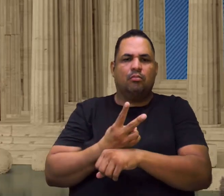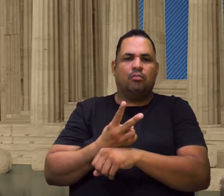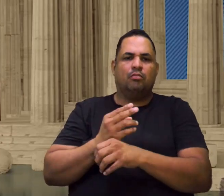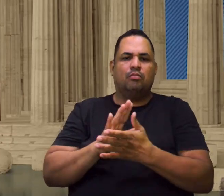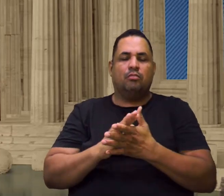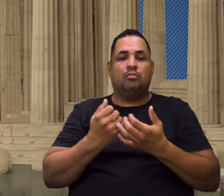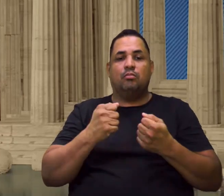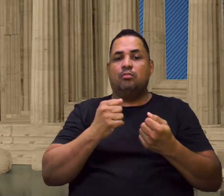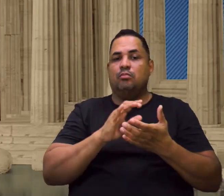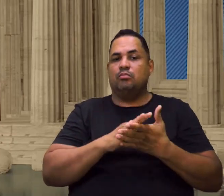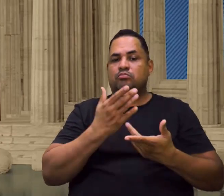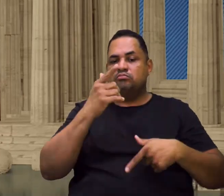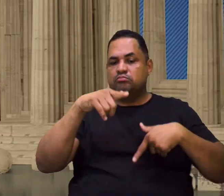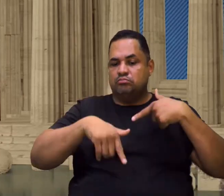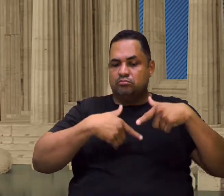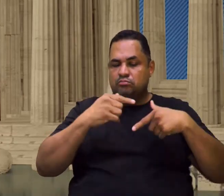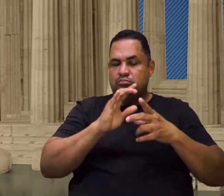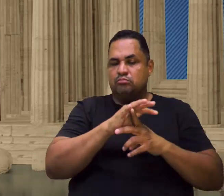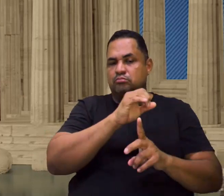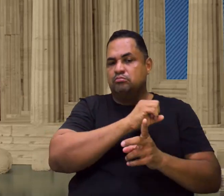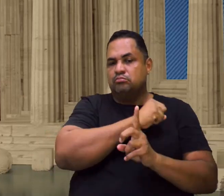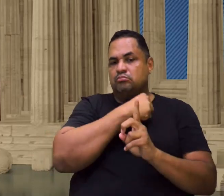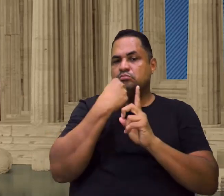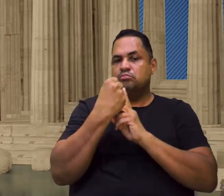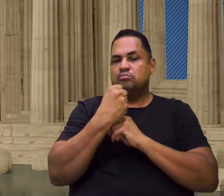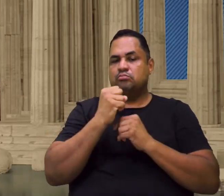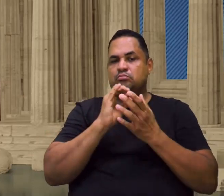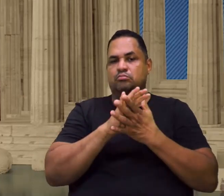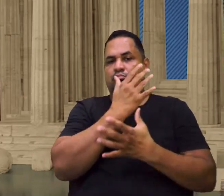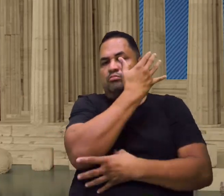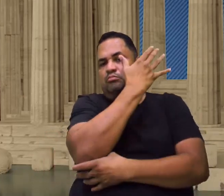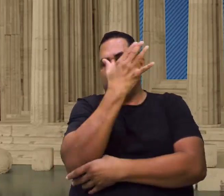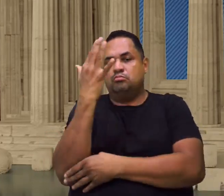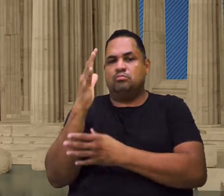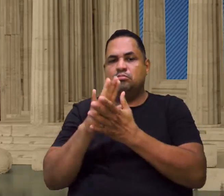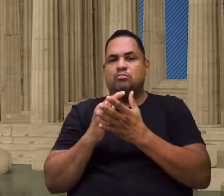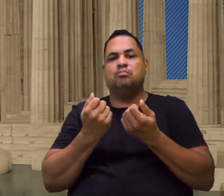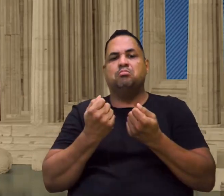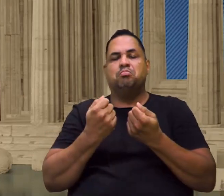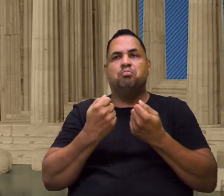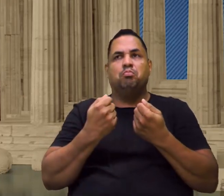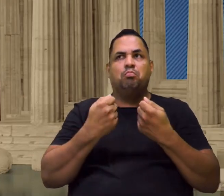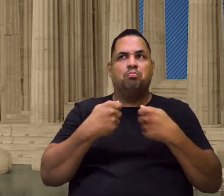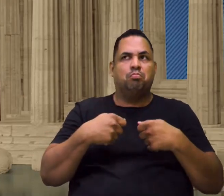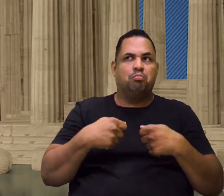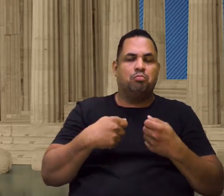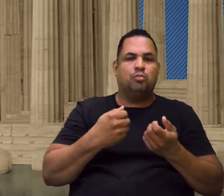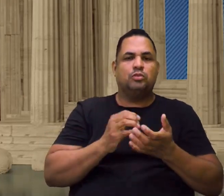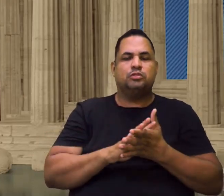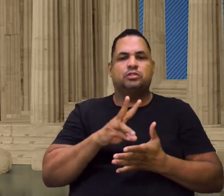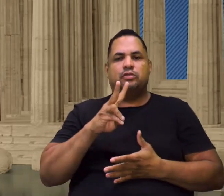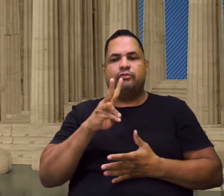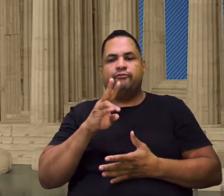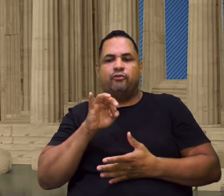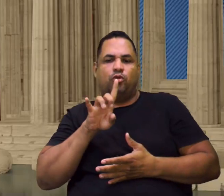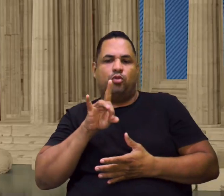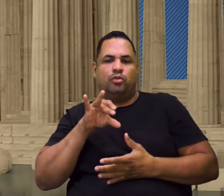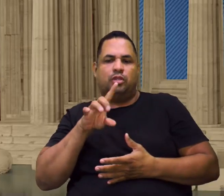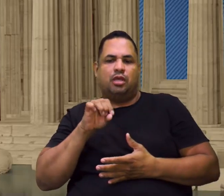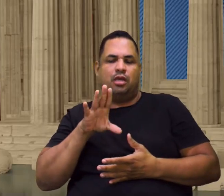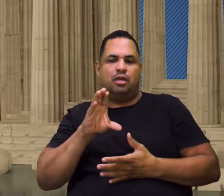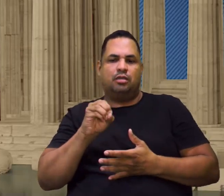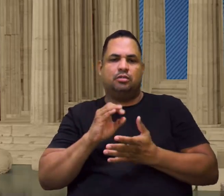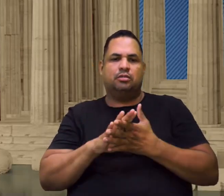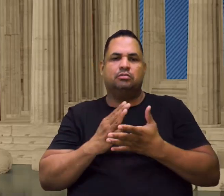podem ser um agente social ambiental, ou seja, inclusive pode ser voluntário. Vocês vê uma perspectiva,